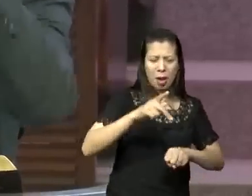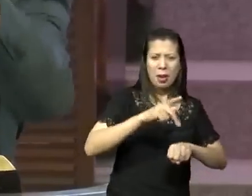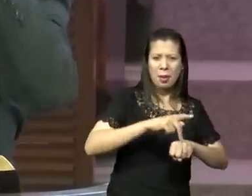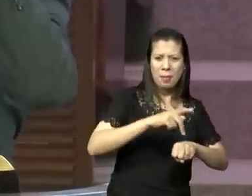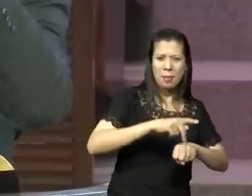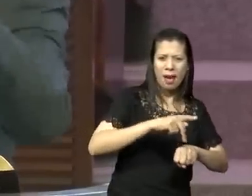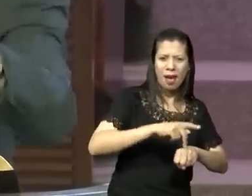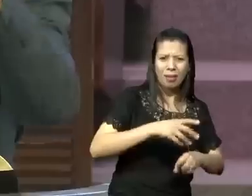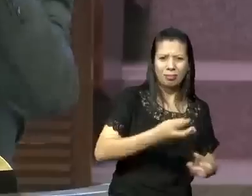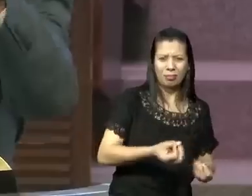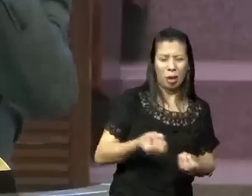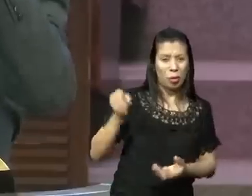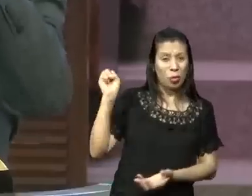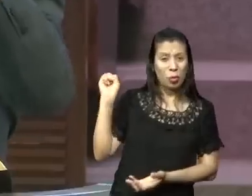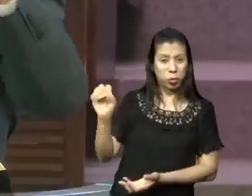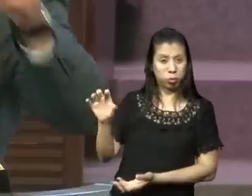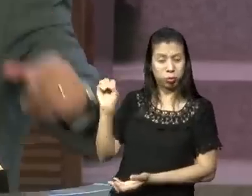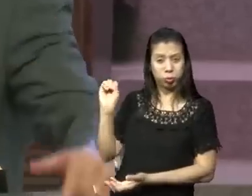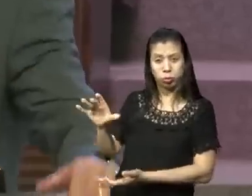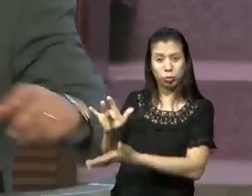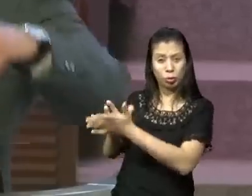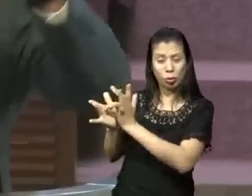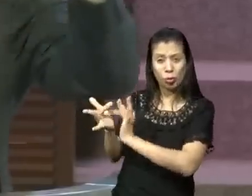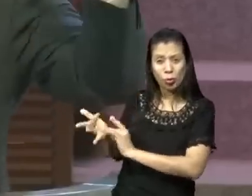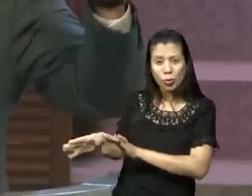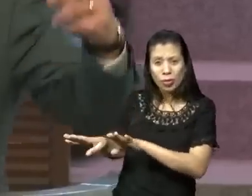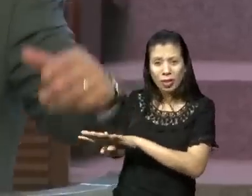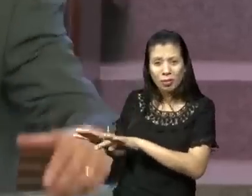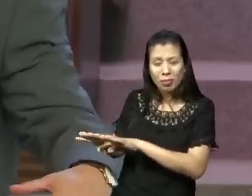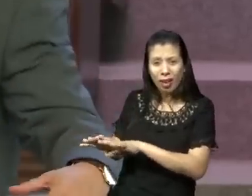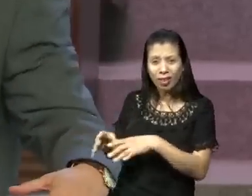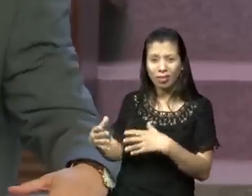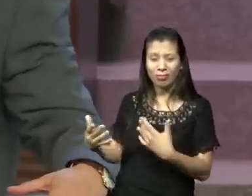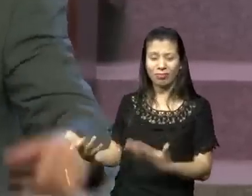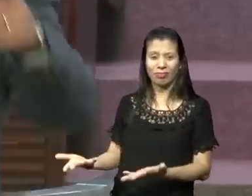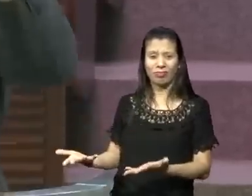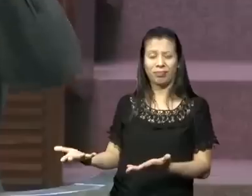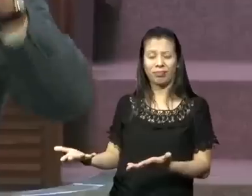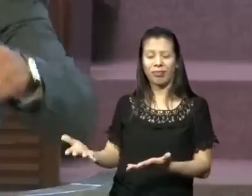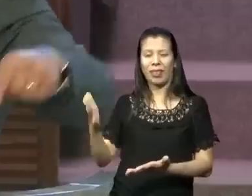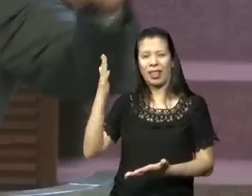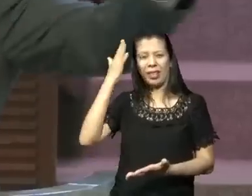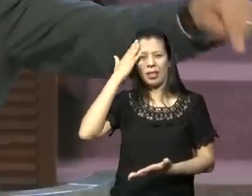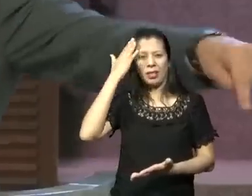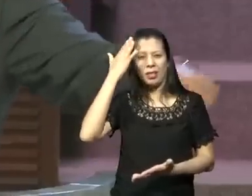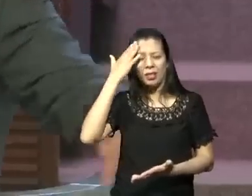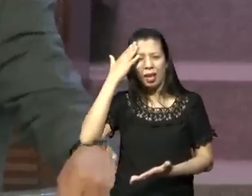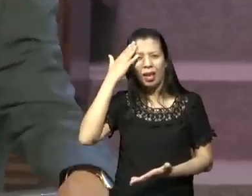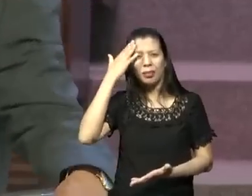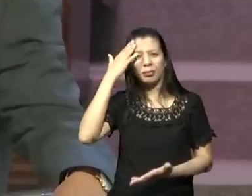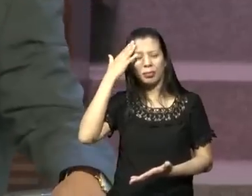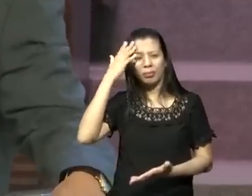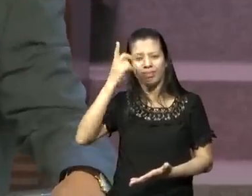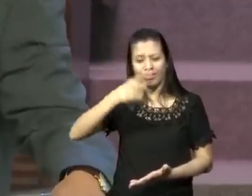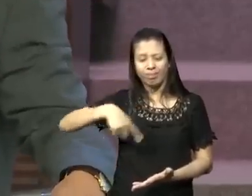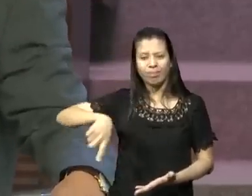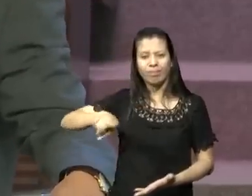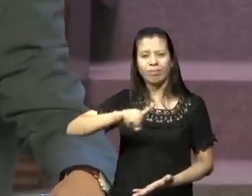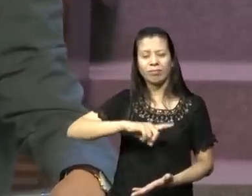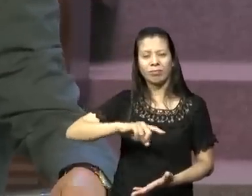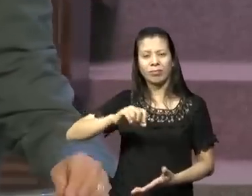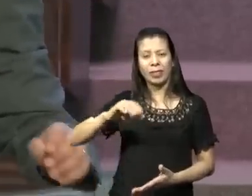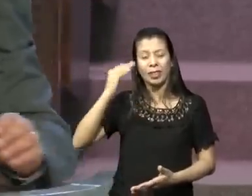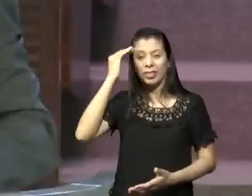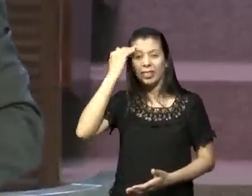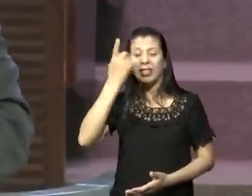ele destronaria Deus do seu trono sendo redundante ele tenta fazer isso colocando um sacerdote humano no lugar de